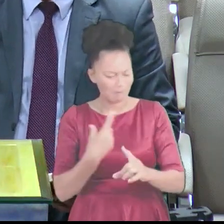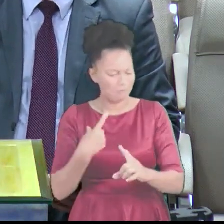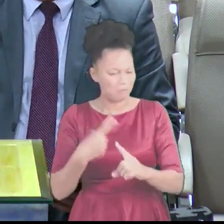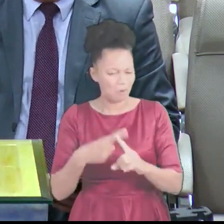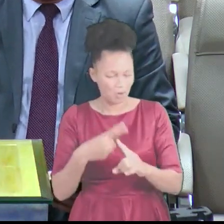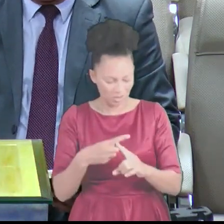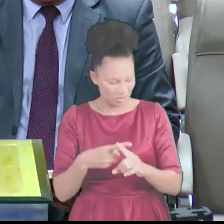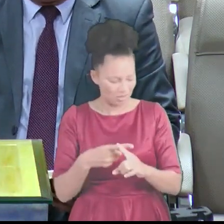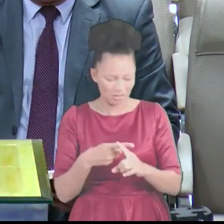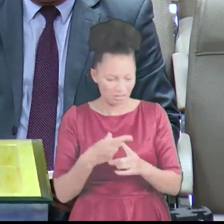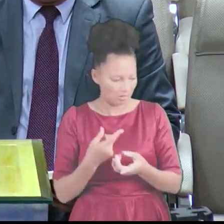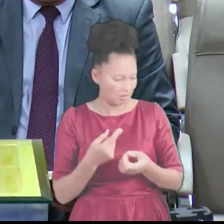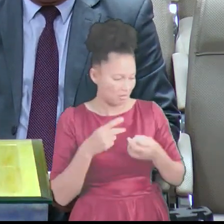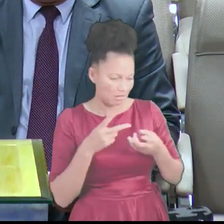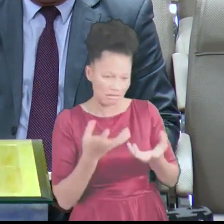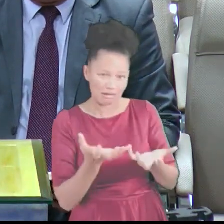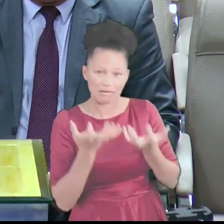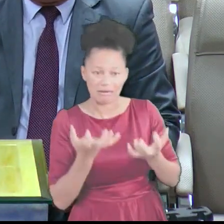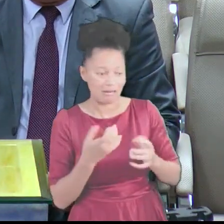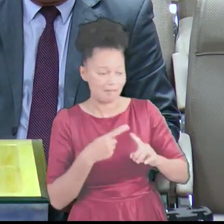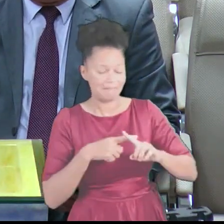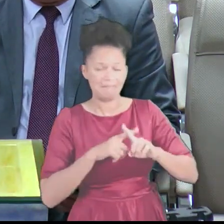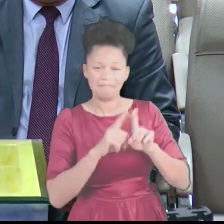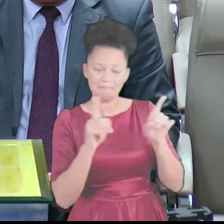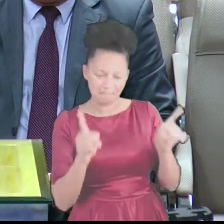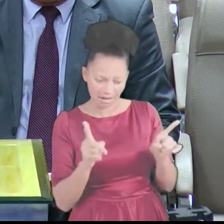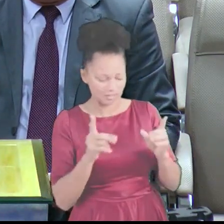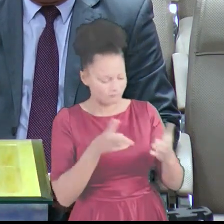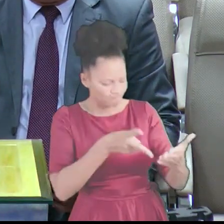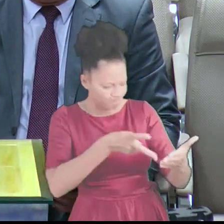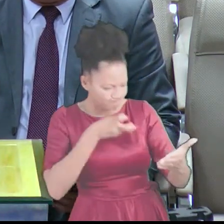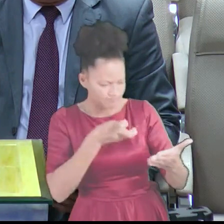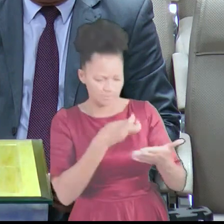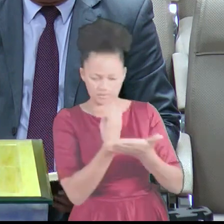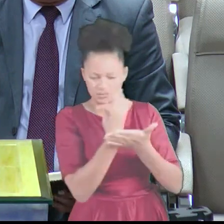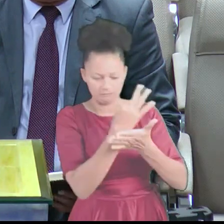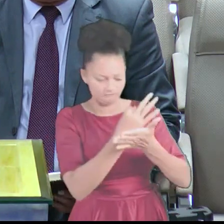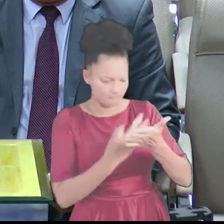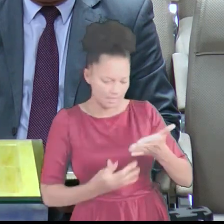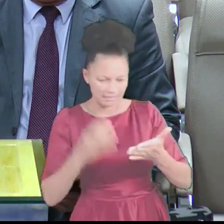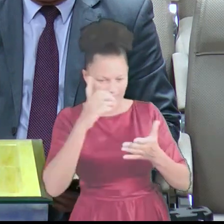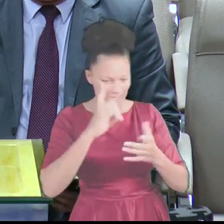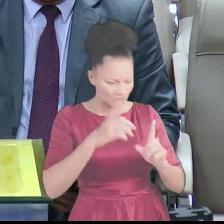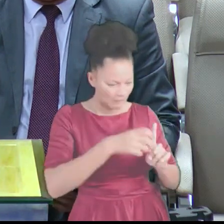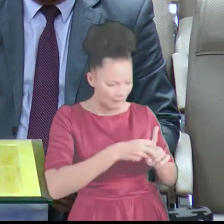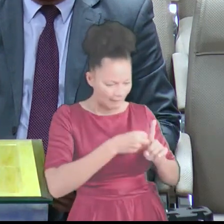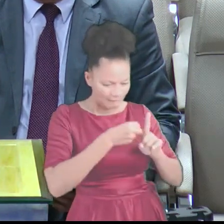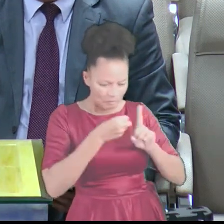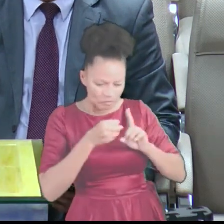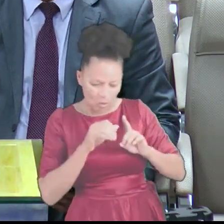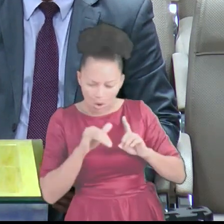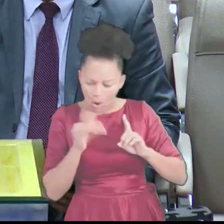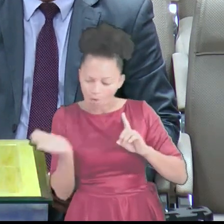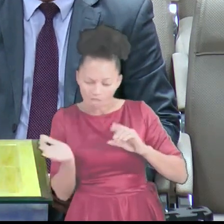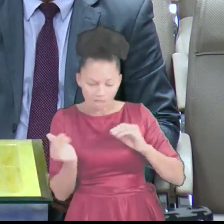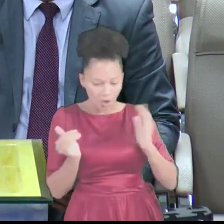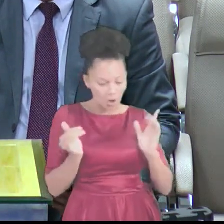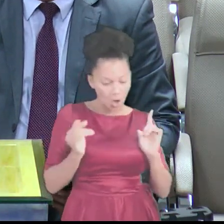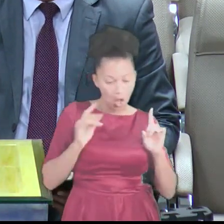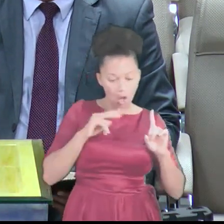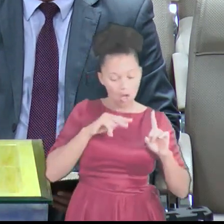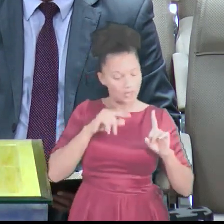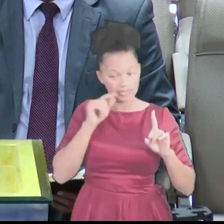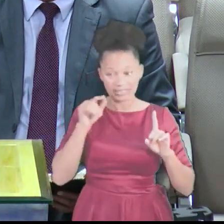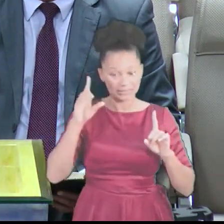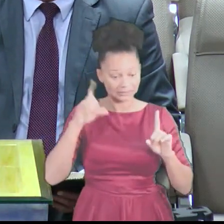E observe o texto que Deus não o levou e o colocou nas beiradas do vale. A Bíblia diz,